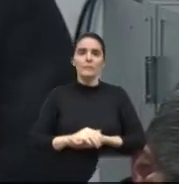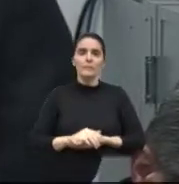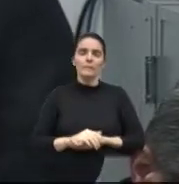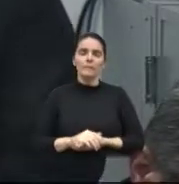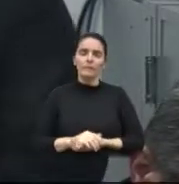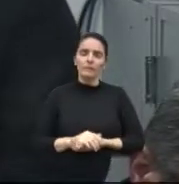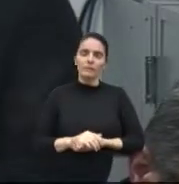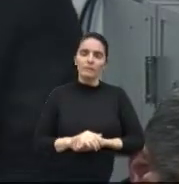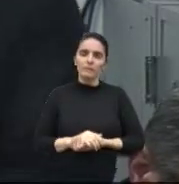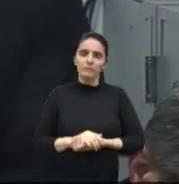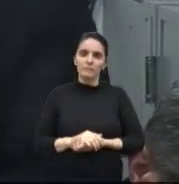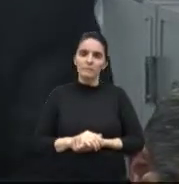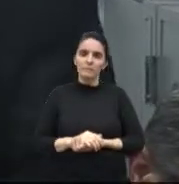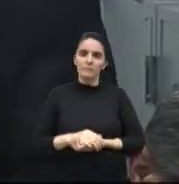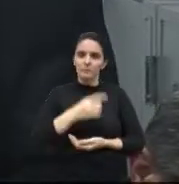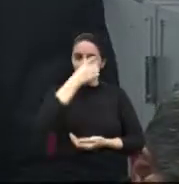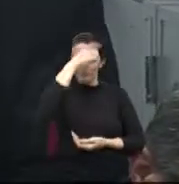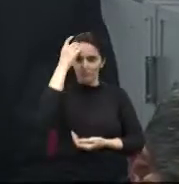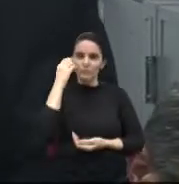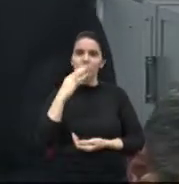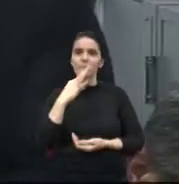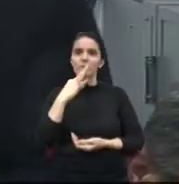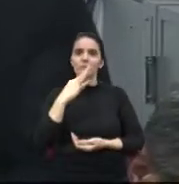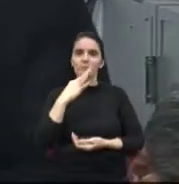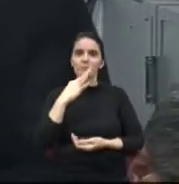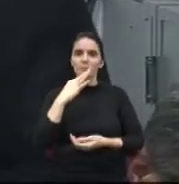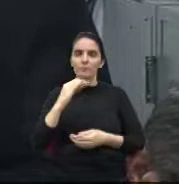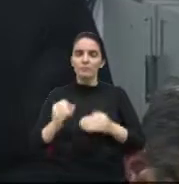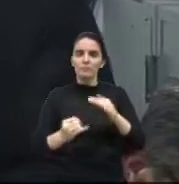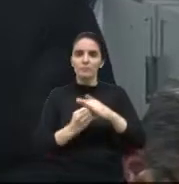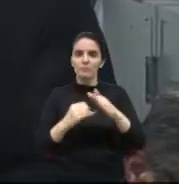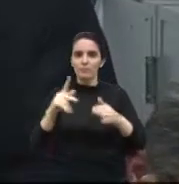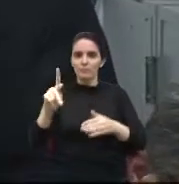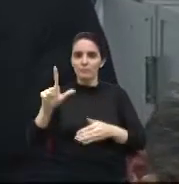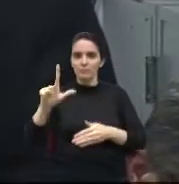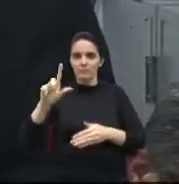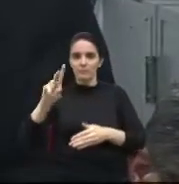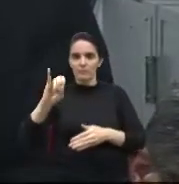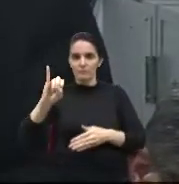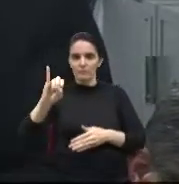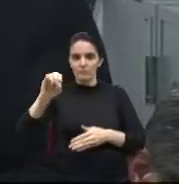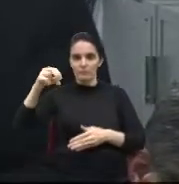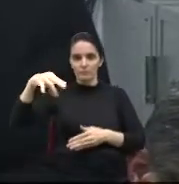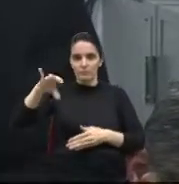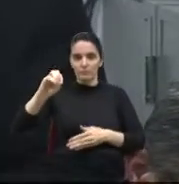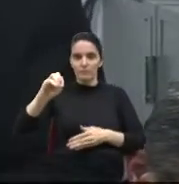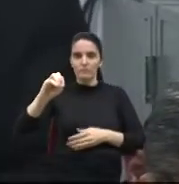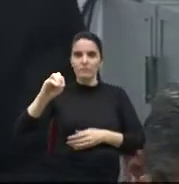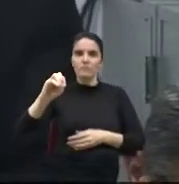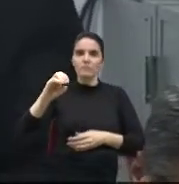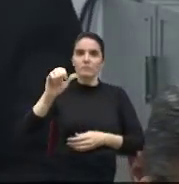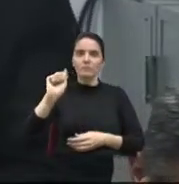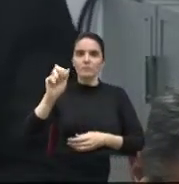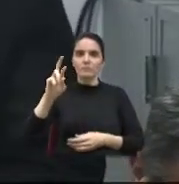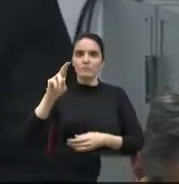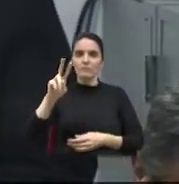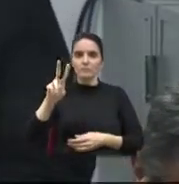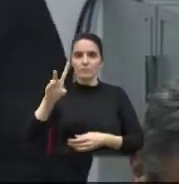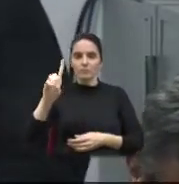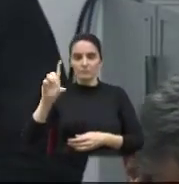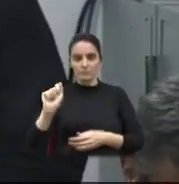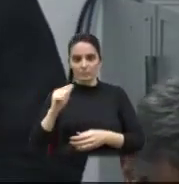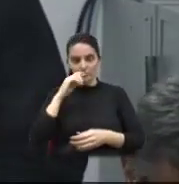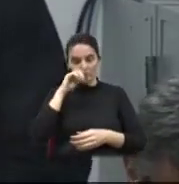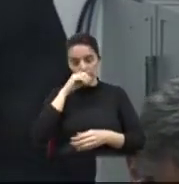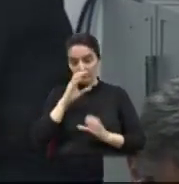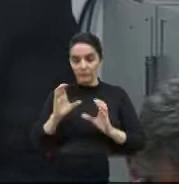o Marco Xavier conhece, o Instituto Plínio de Arruda, é um instituto de católicos leigos,